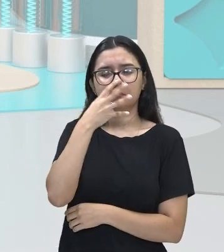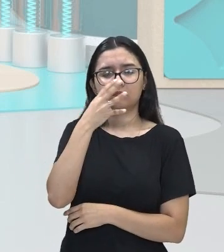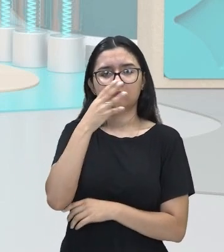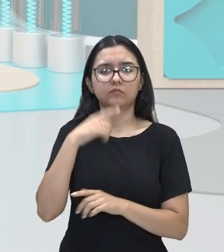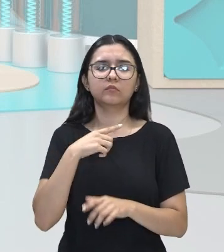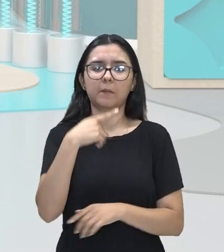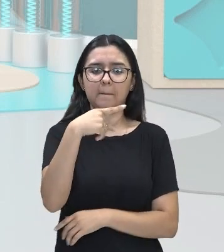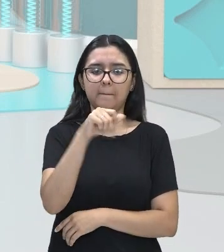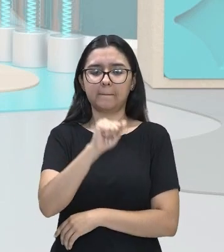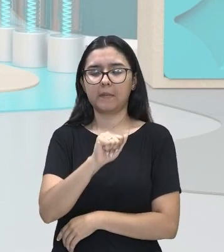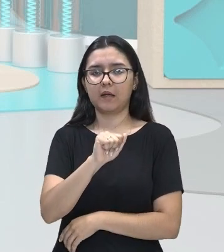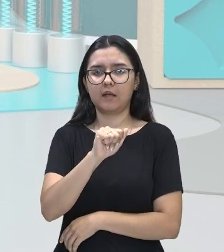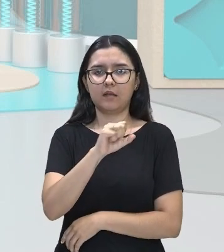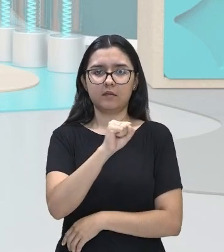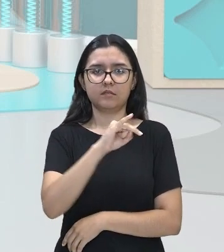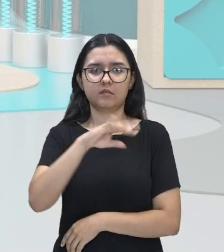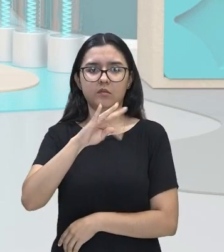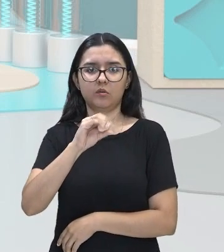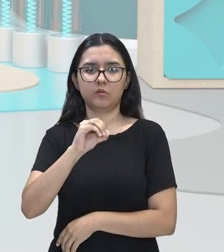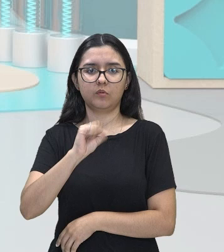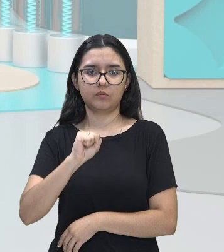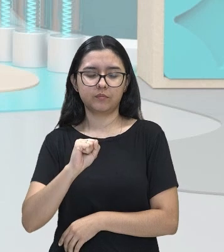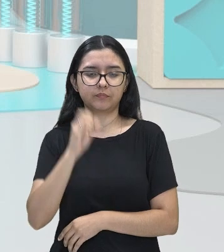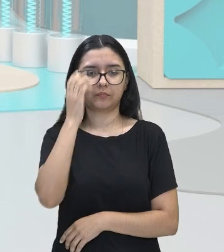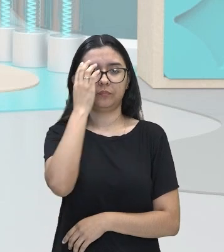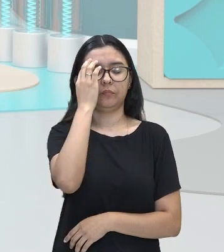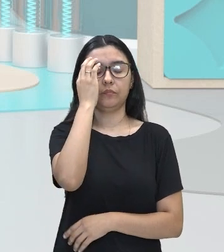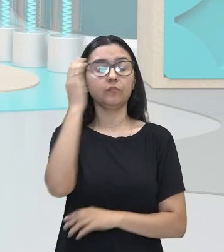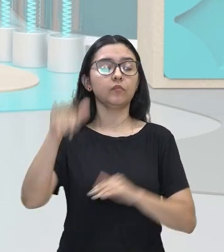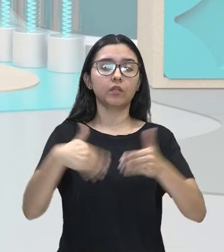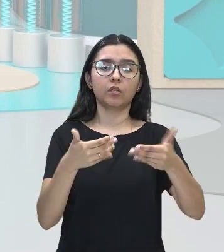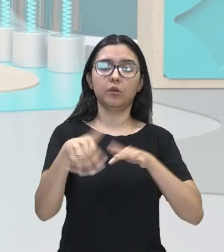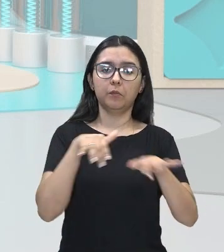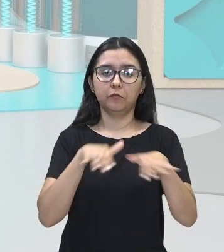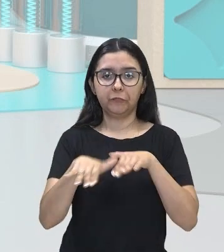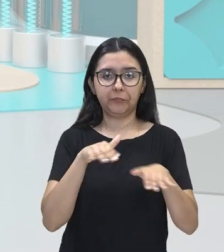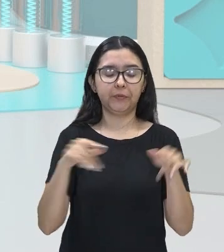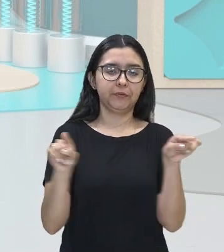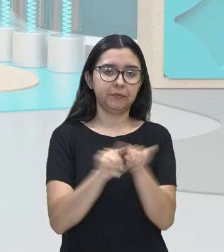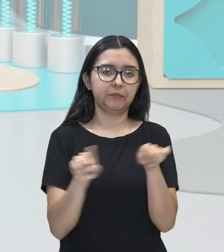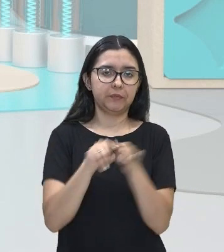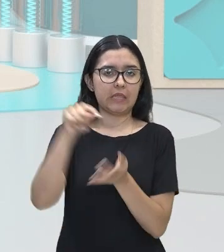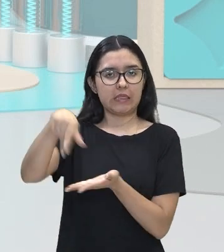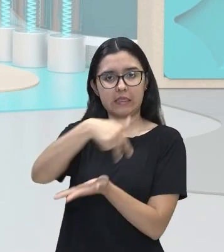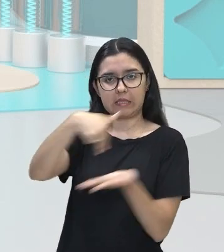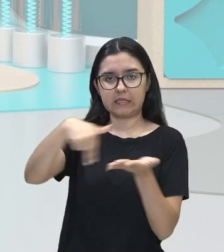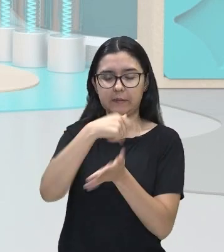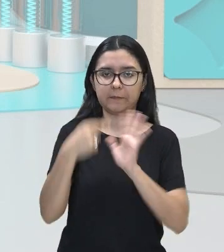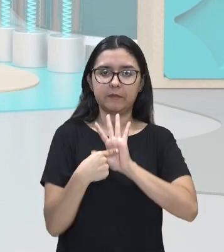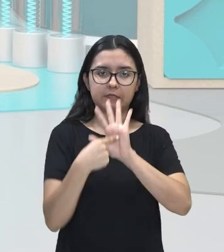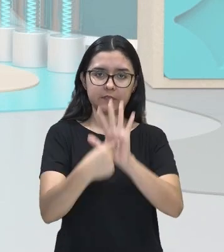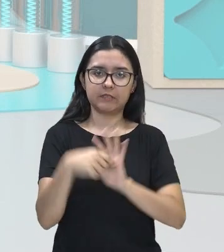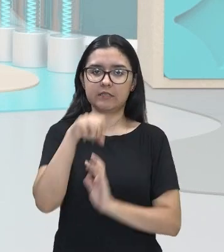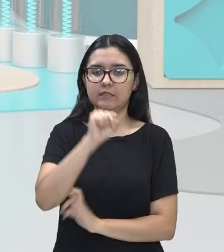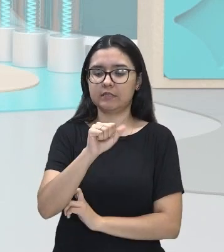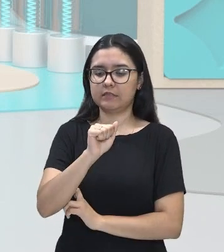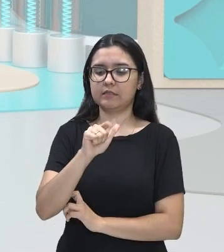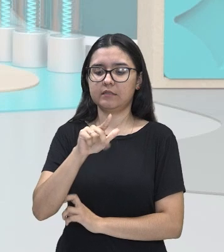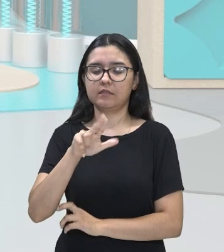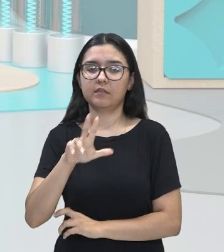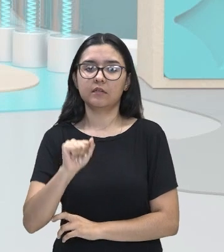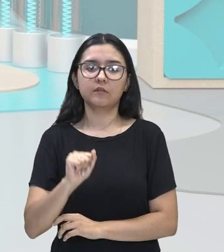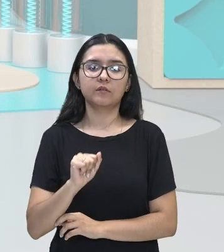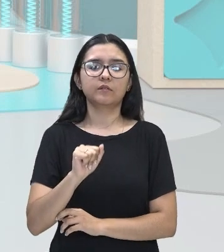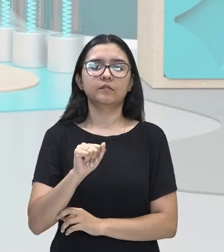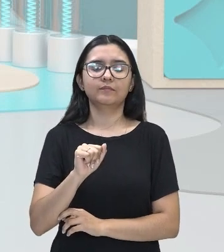passitos, ok? Dentro dessa coreografia, desses passos que são apresentados ali na salsa, a gente vai ter também